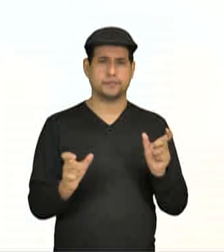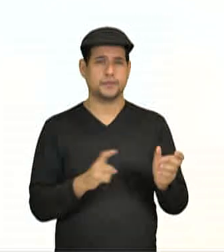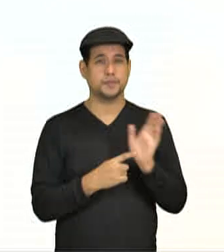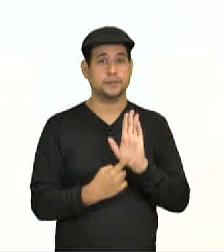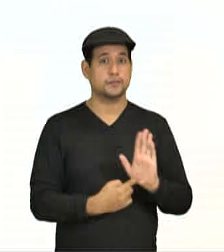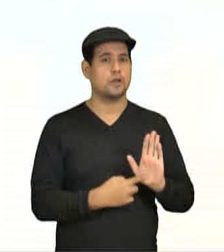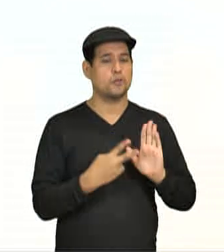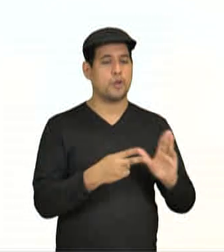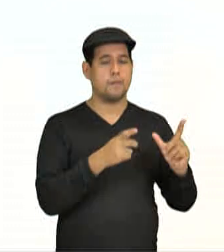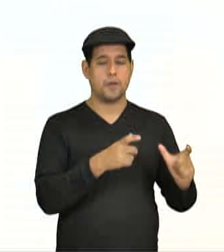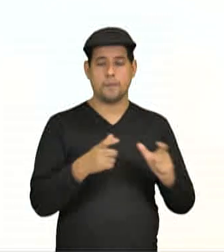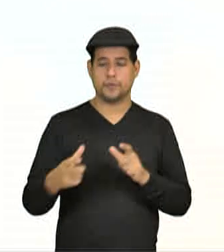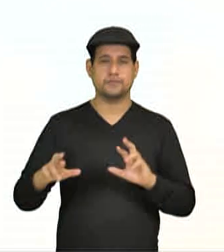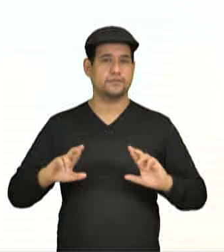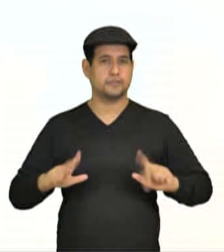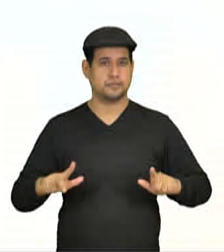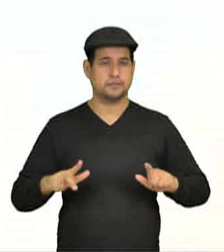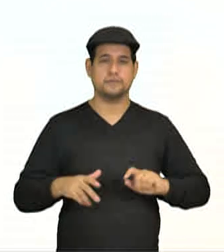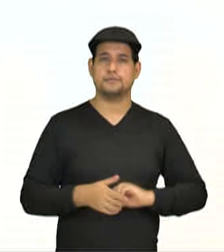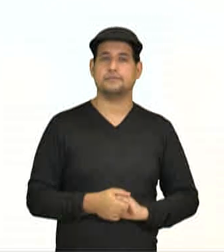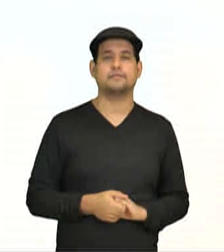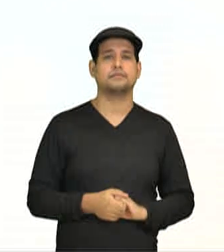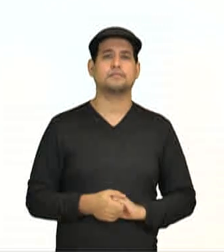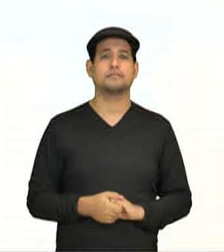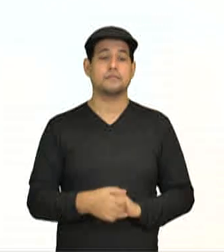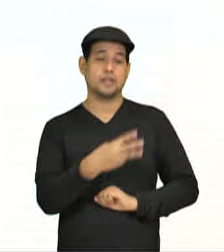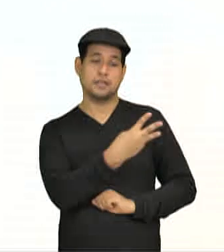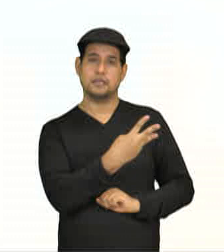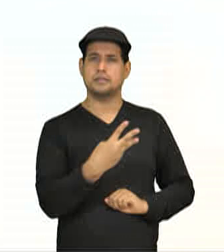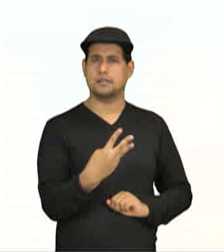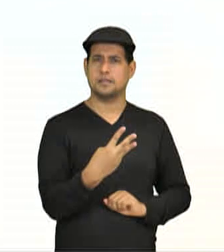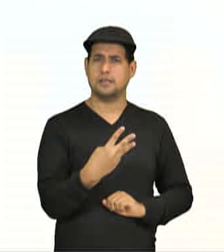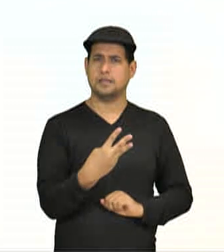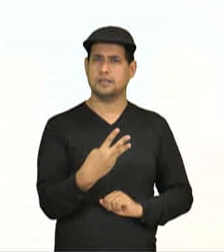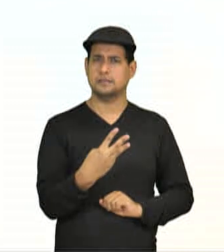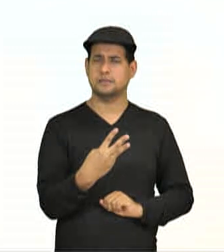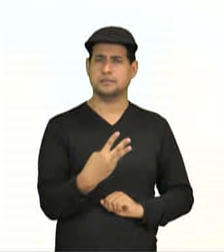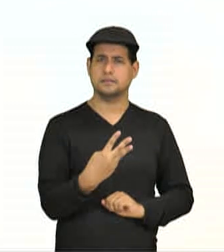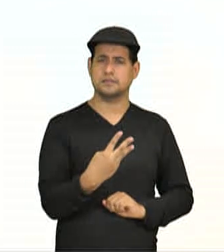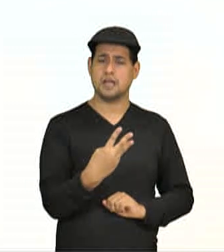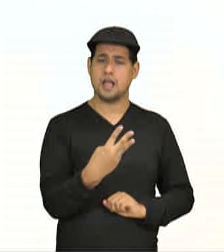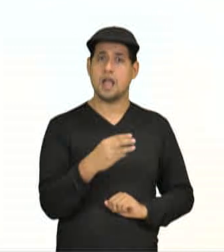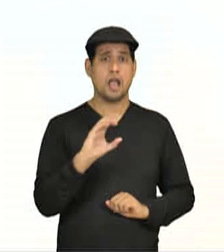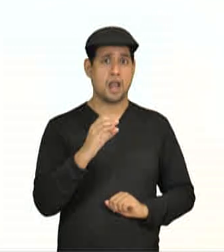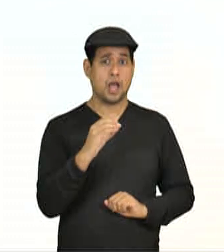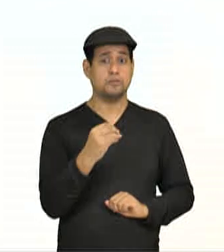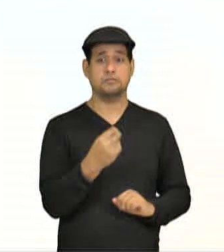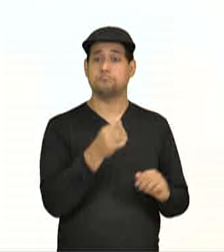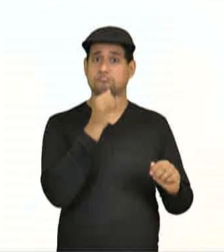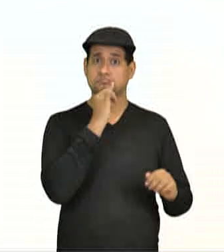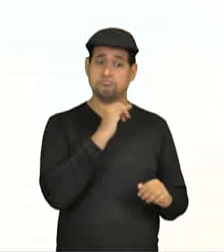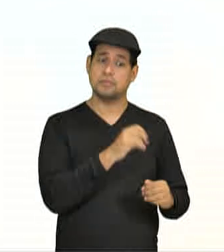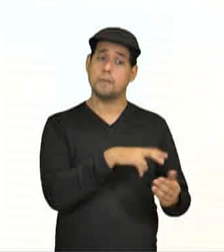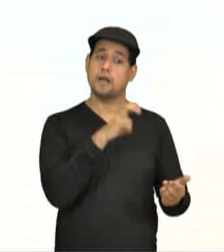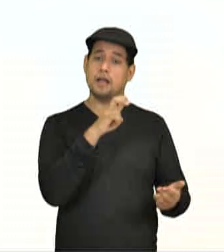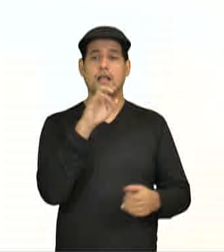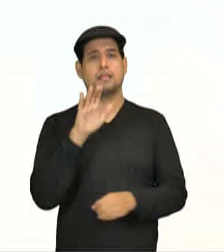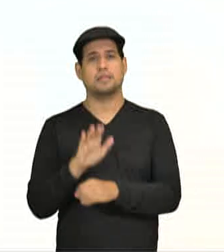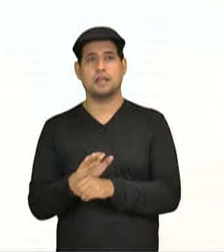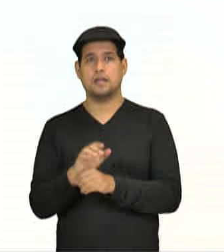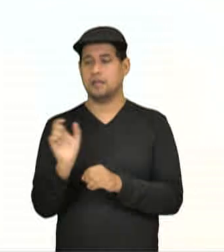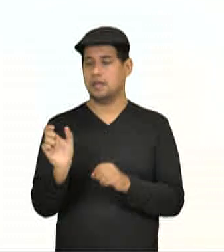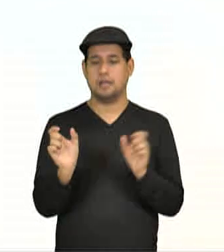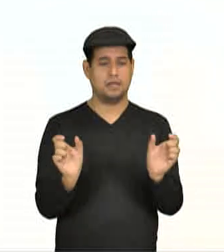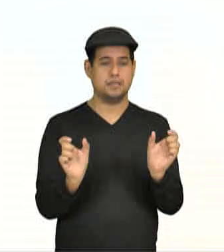em 2 momentos diferentes. 33 graus em 2 horários diferentes também, né? 33 está aqui, ó, aparece